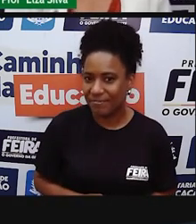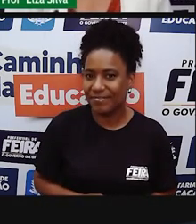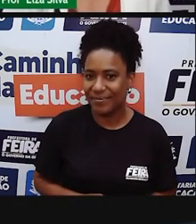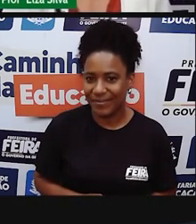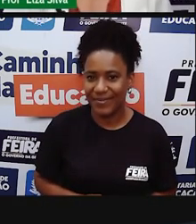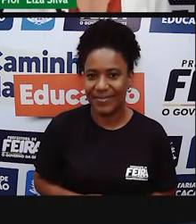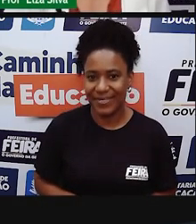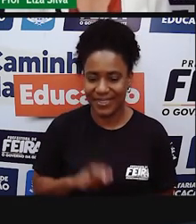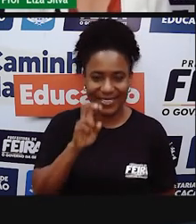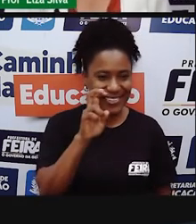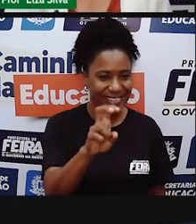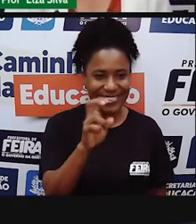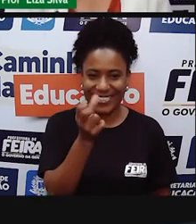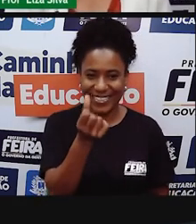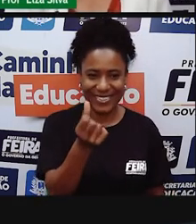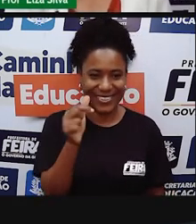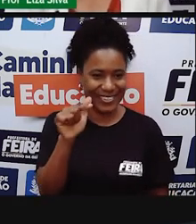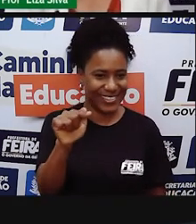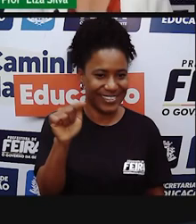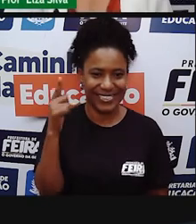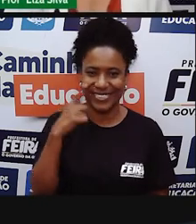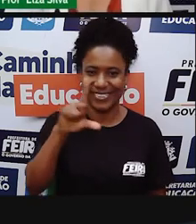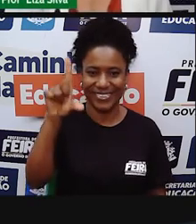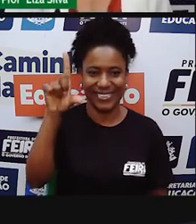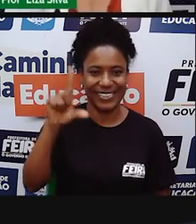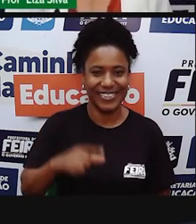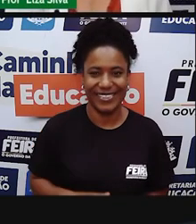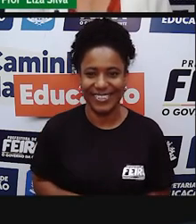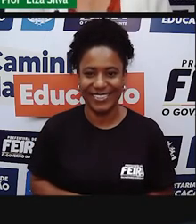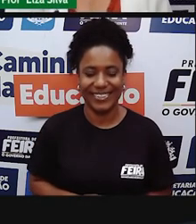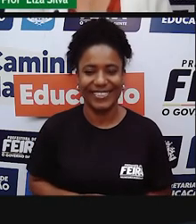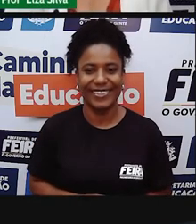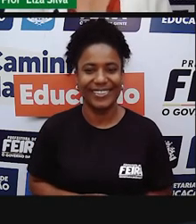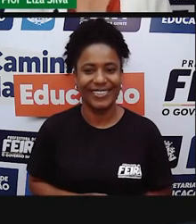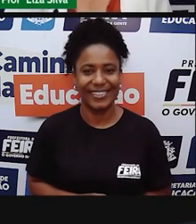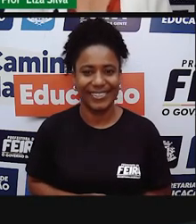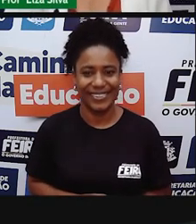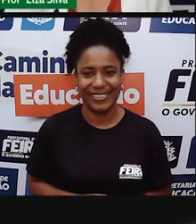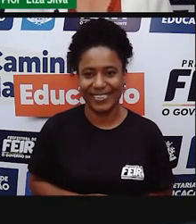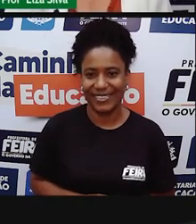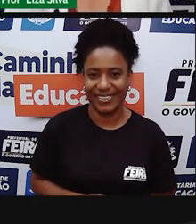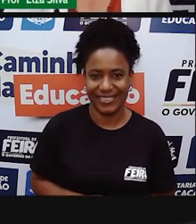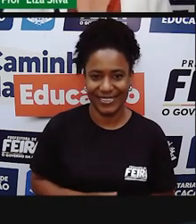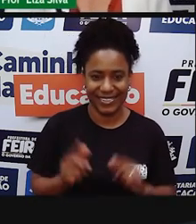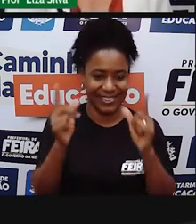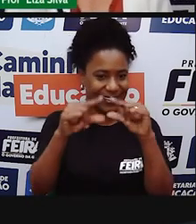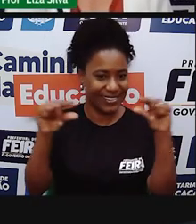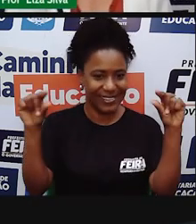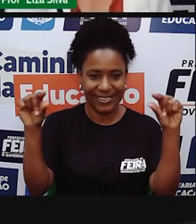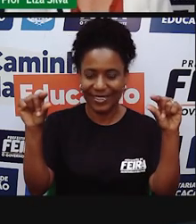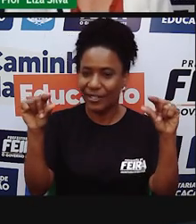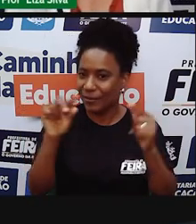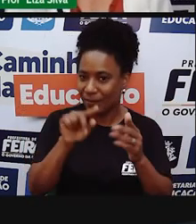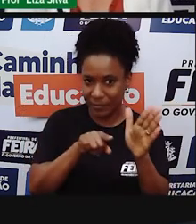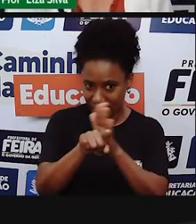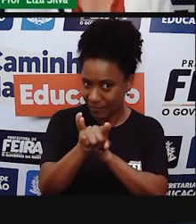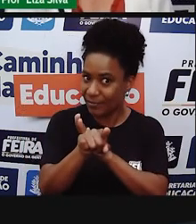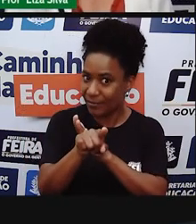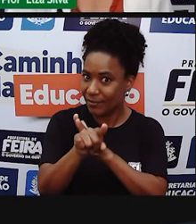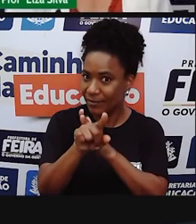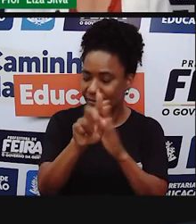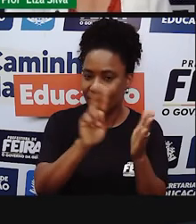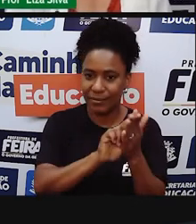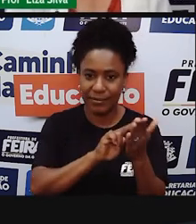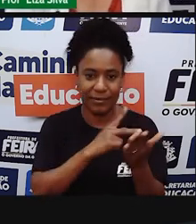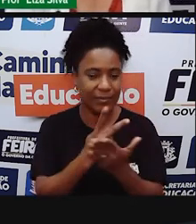567. 567 pontos. Question 5. Those are my grandchild.